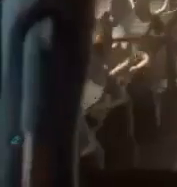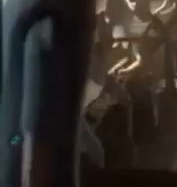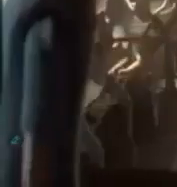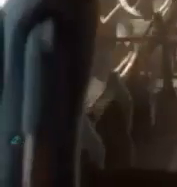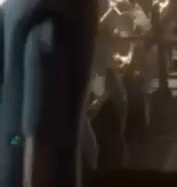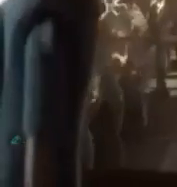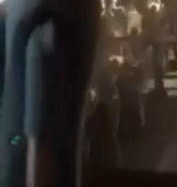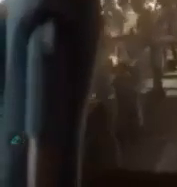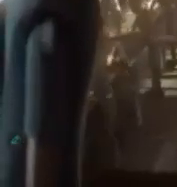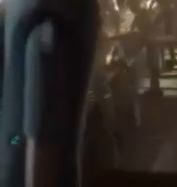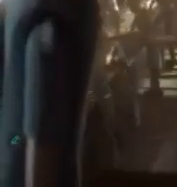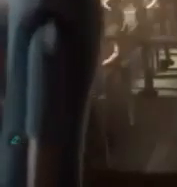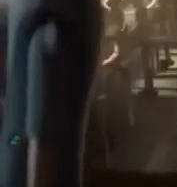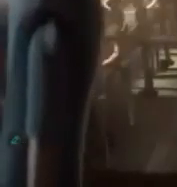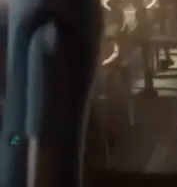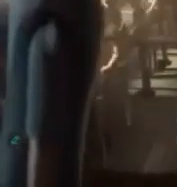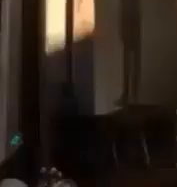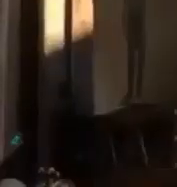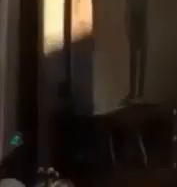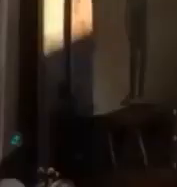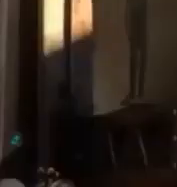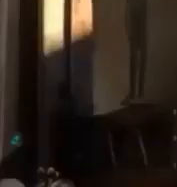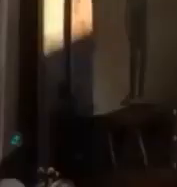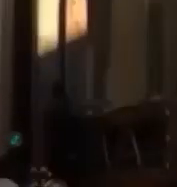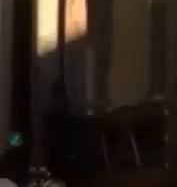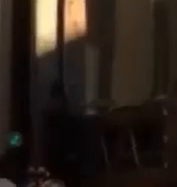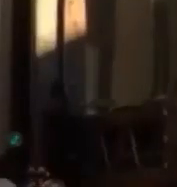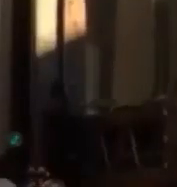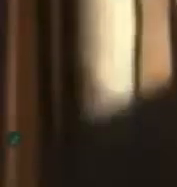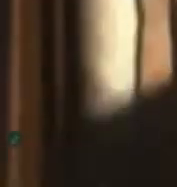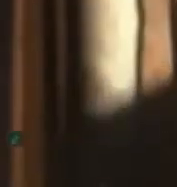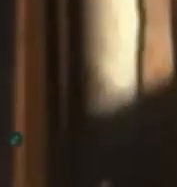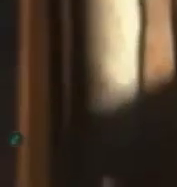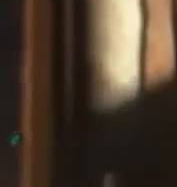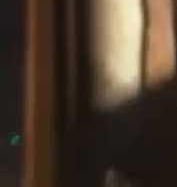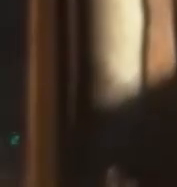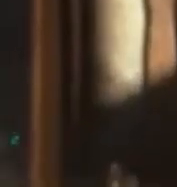Every second means a mile.